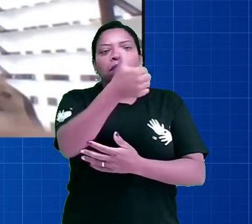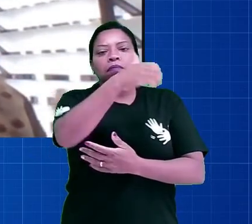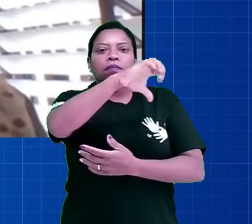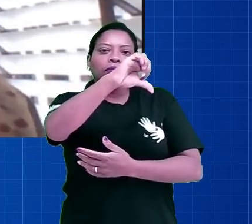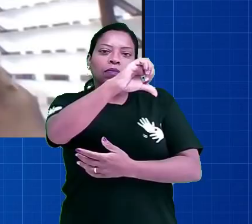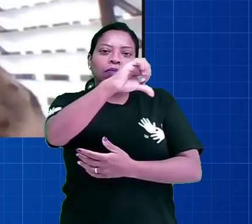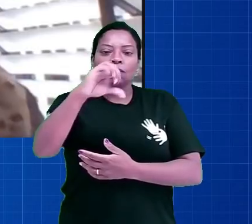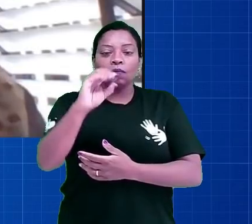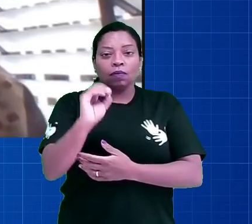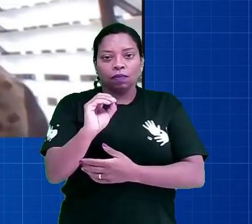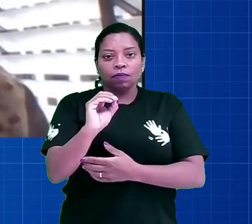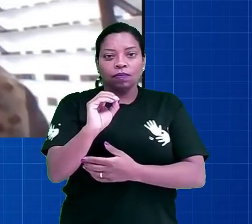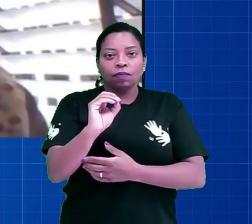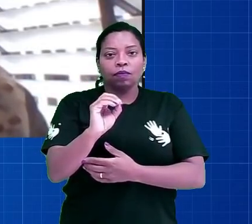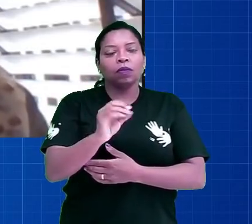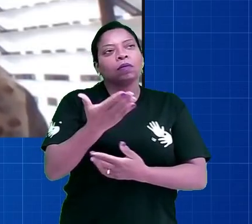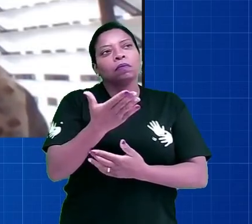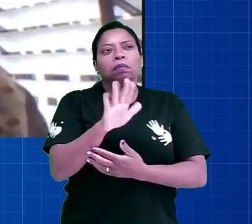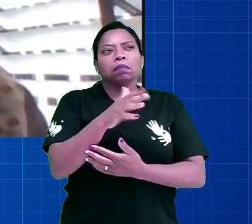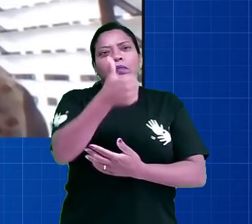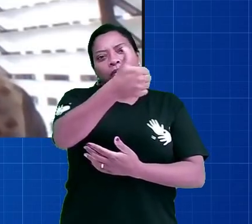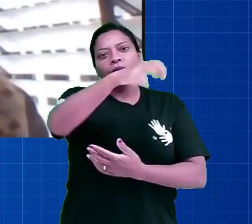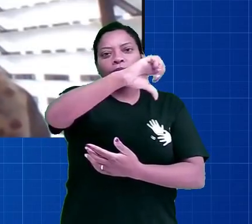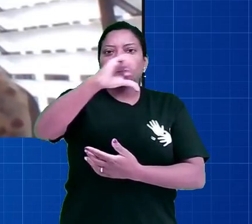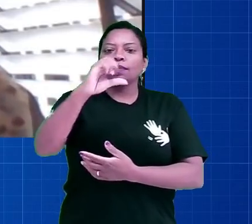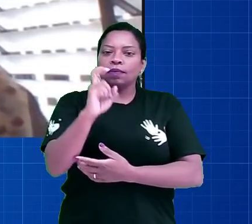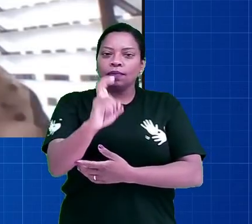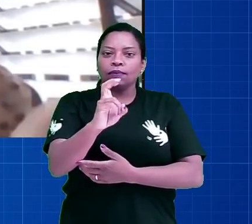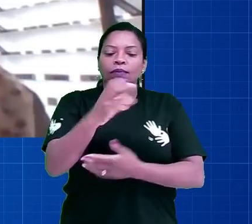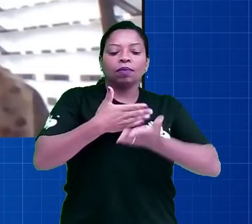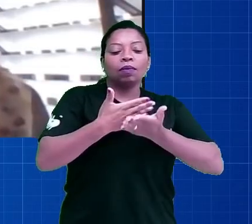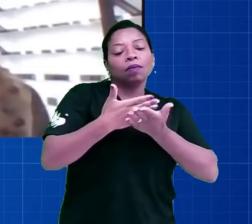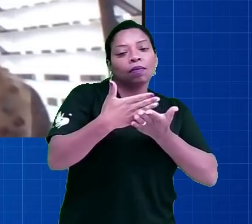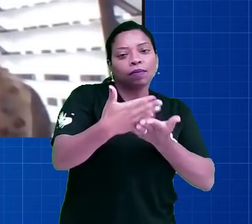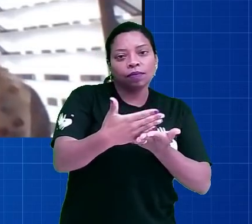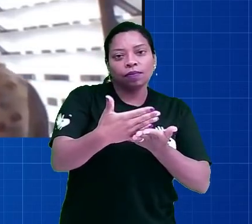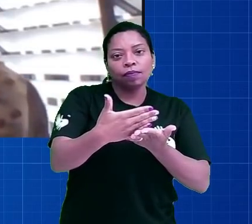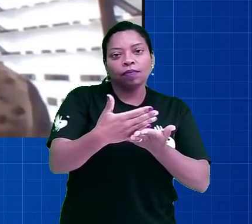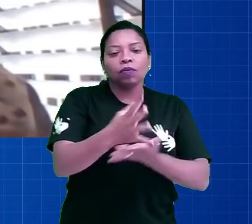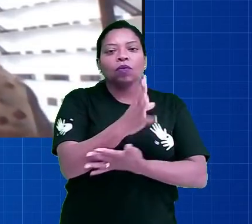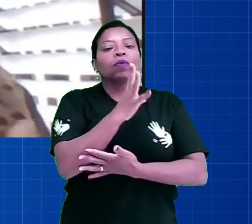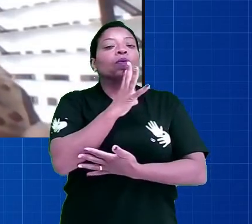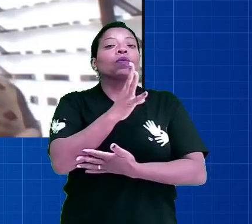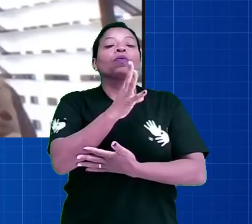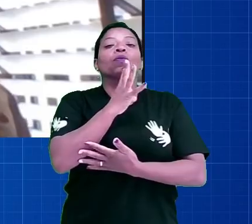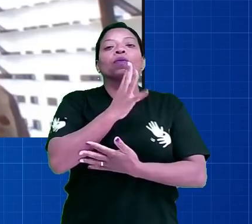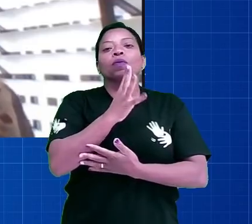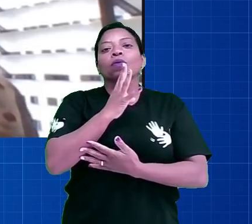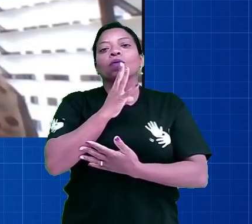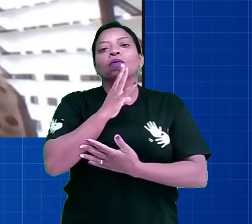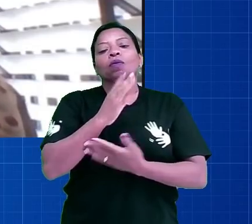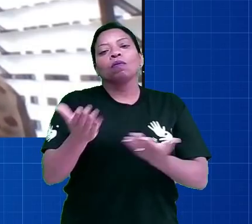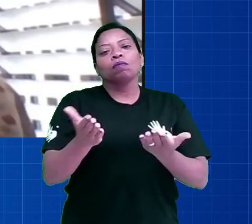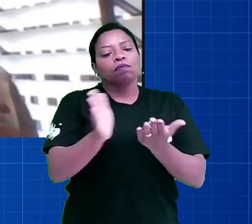que bem na metade ali da década de 90, exatamente 1995, que nós começamos